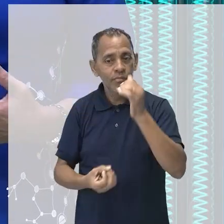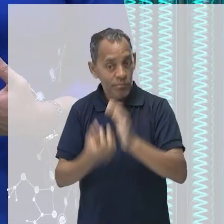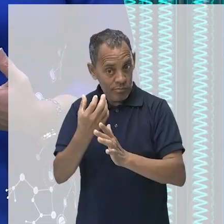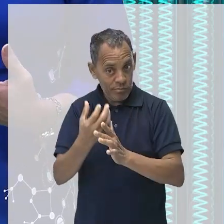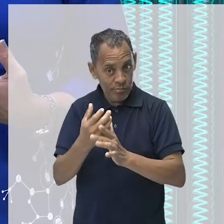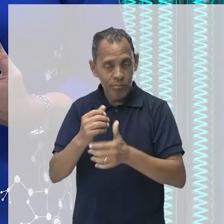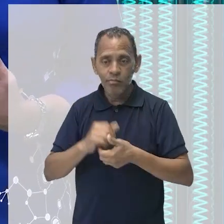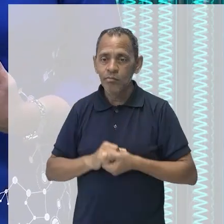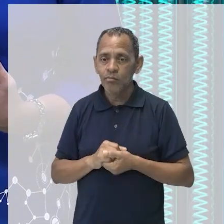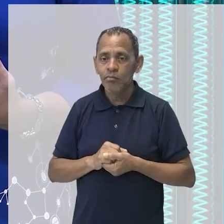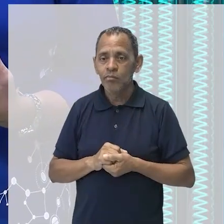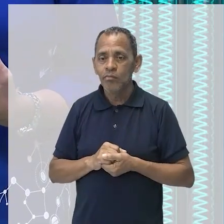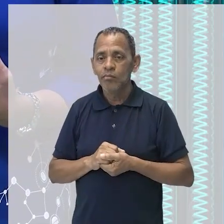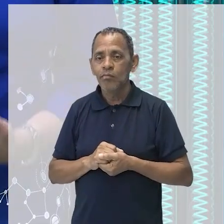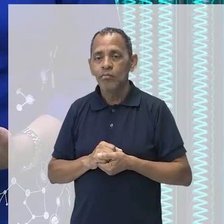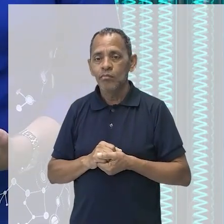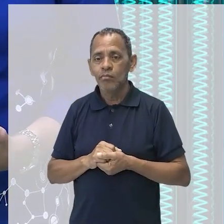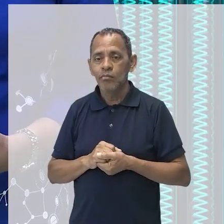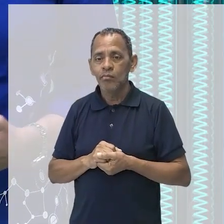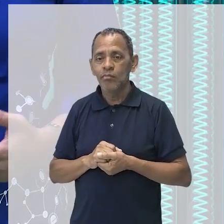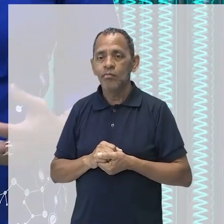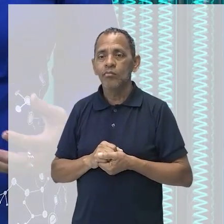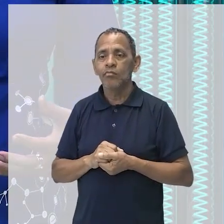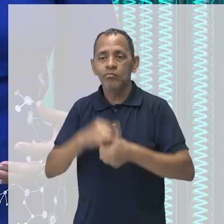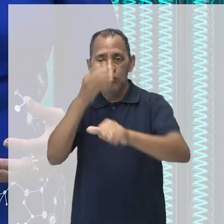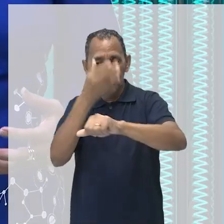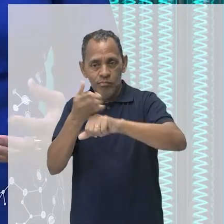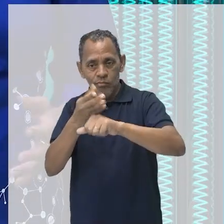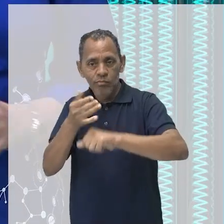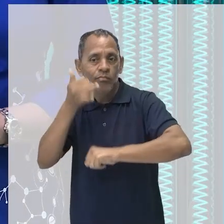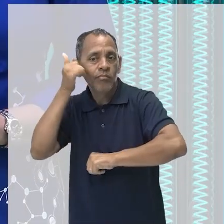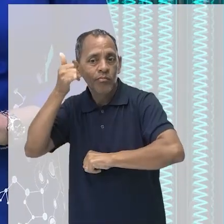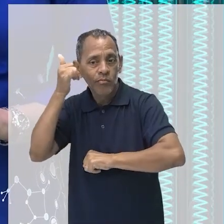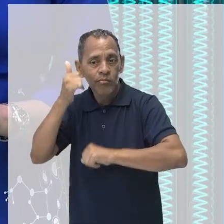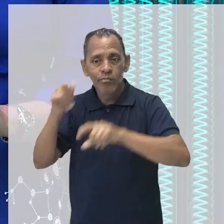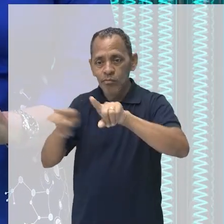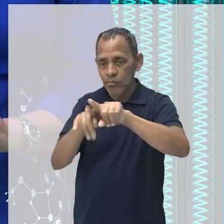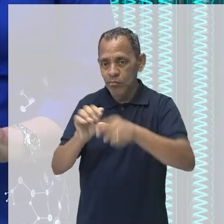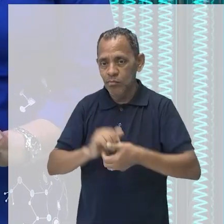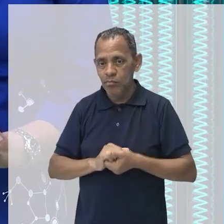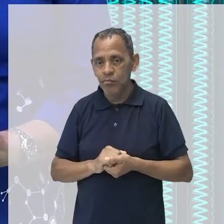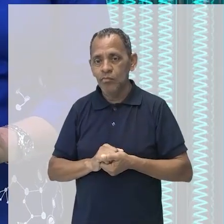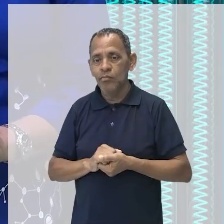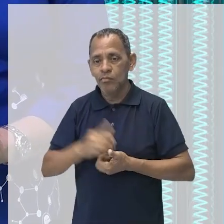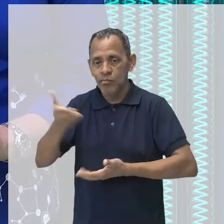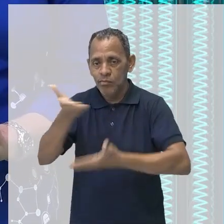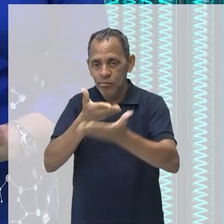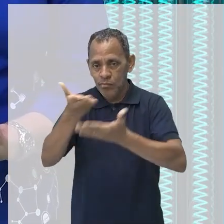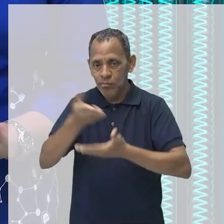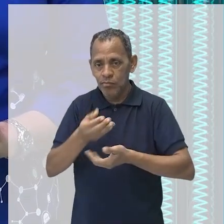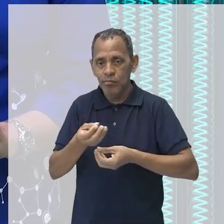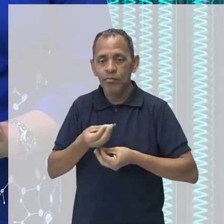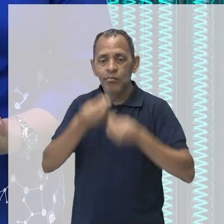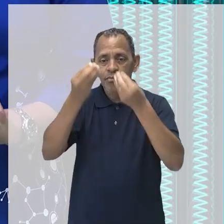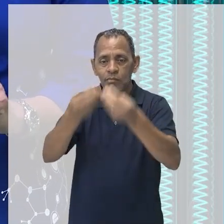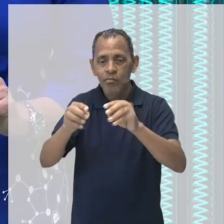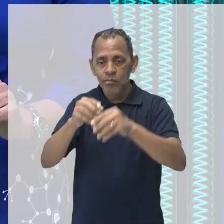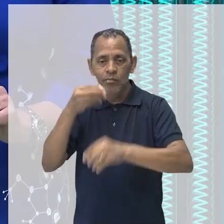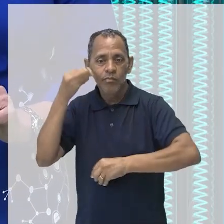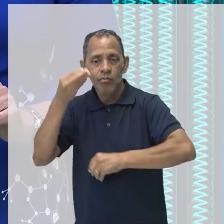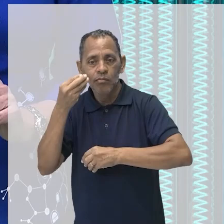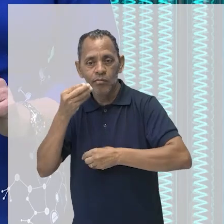torne uma extensão narrativa. Então, essa integração oferece uma